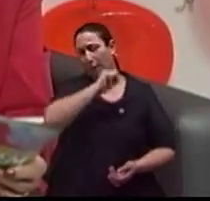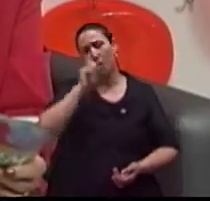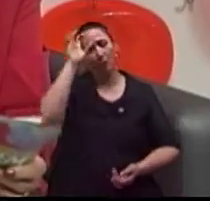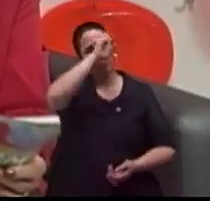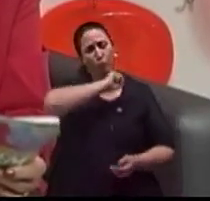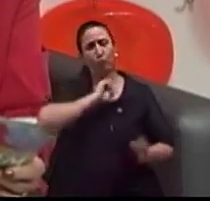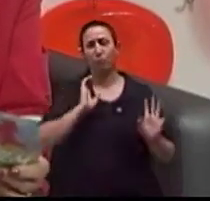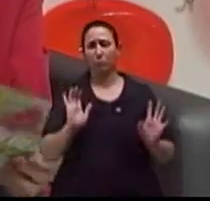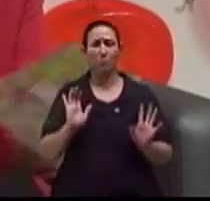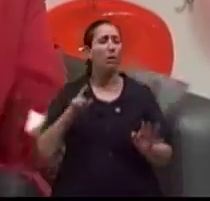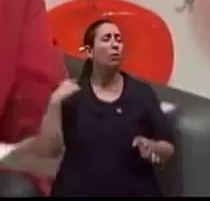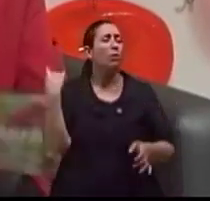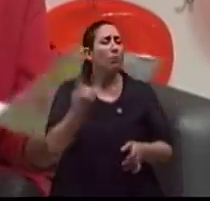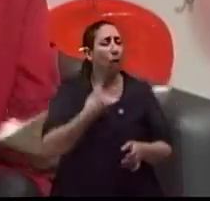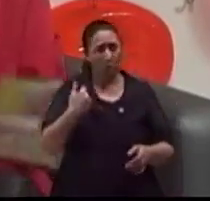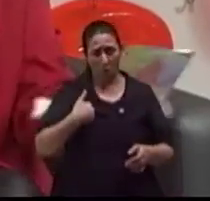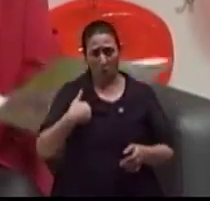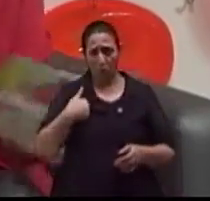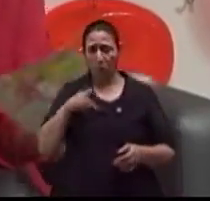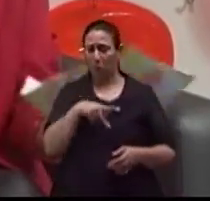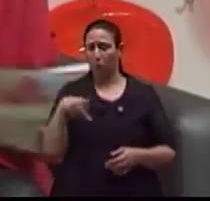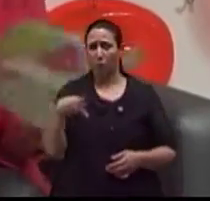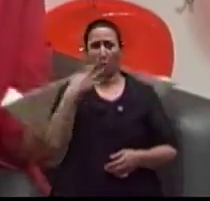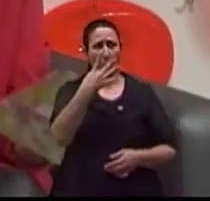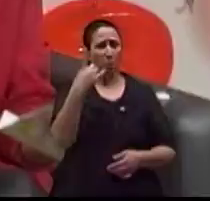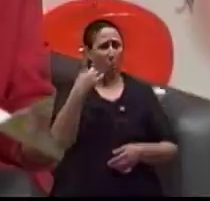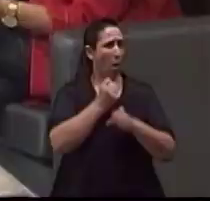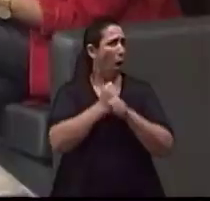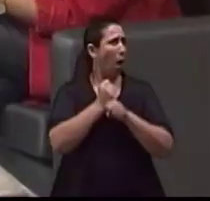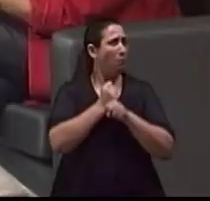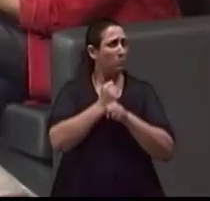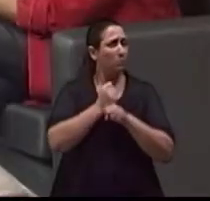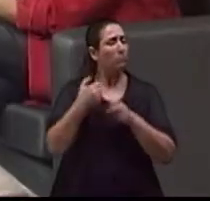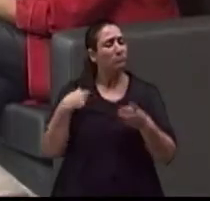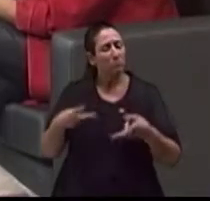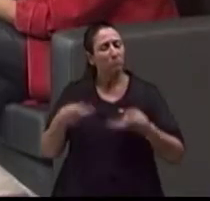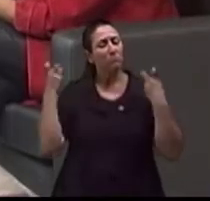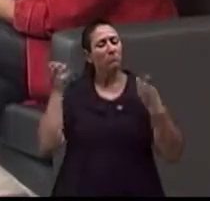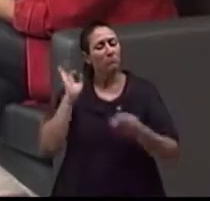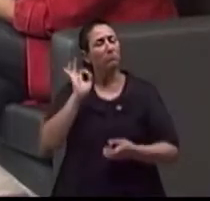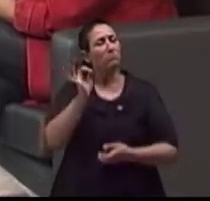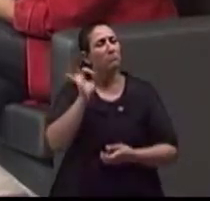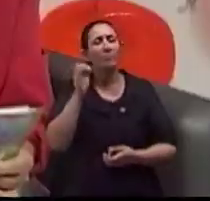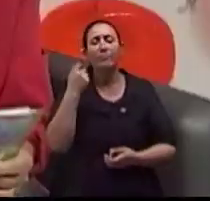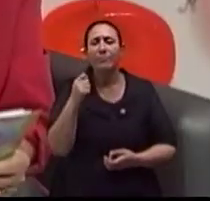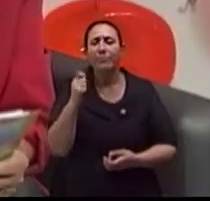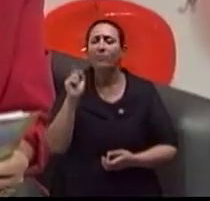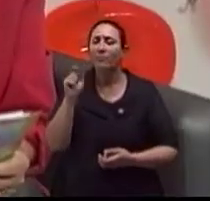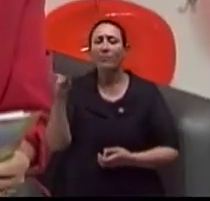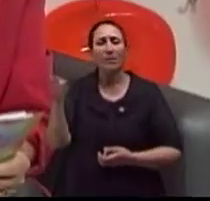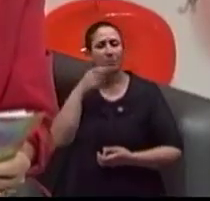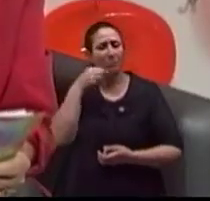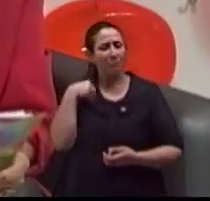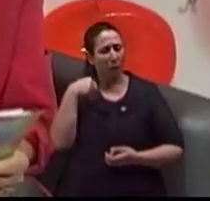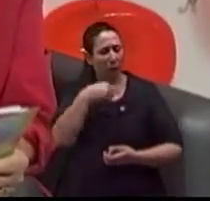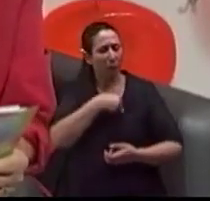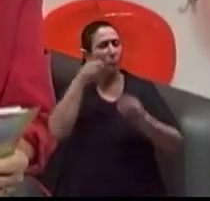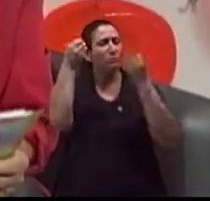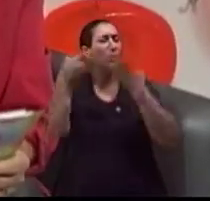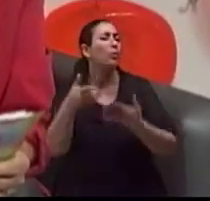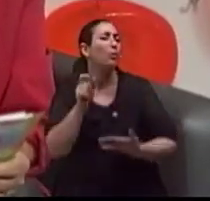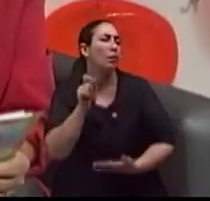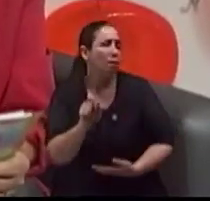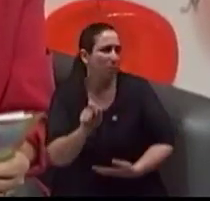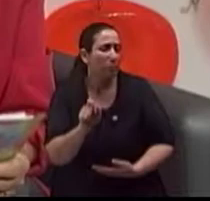lição nova eu como professora 41 anos de repente a lição mesmo né daquele tempo da lição então O doutor está dizendo para nós seguinte